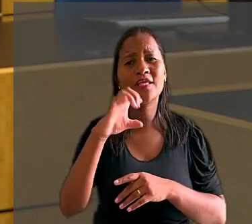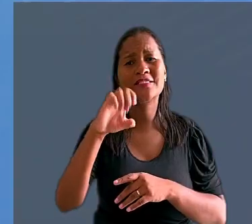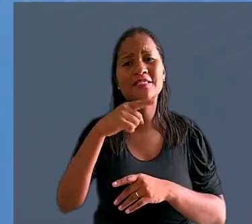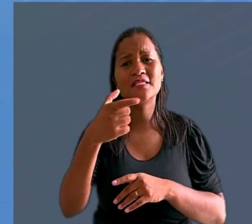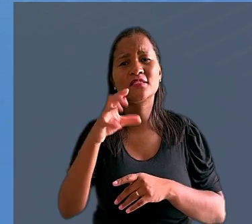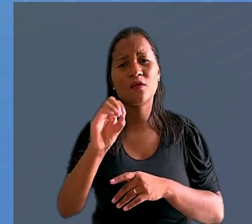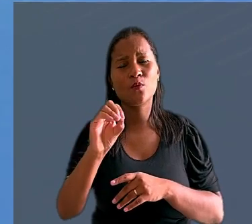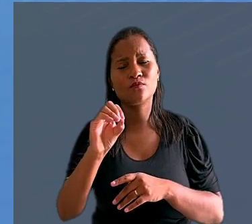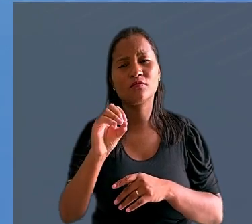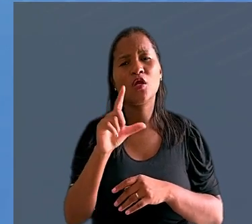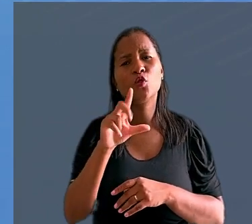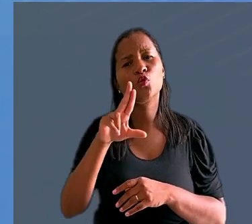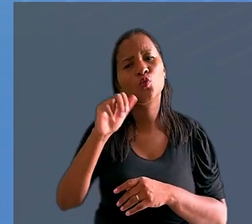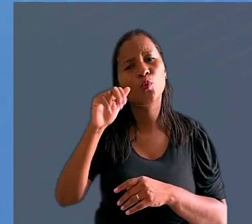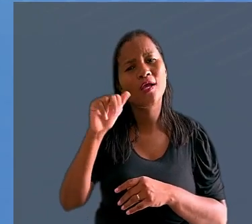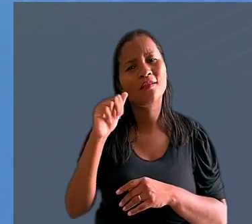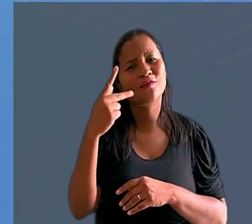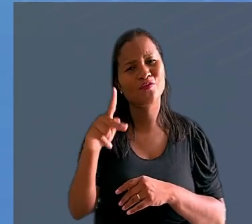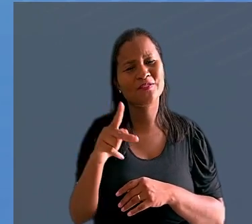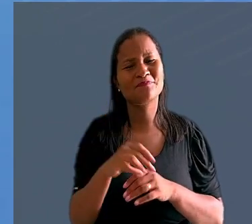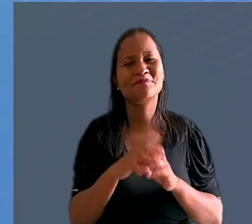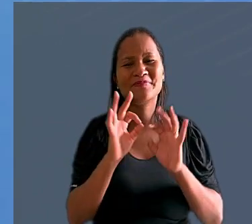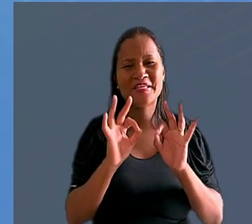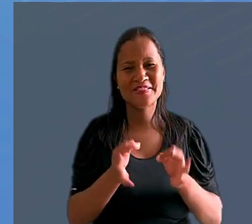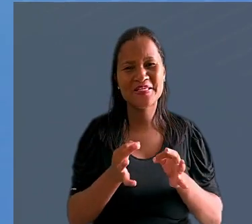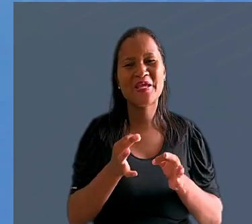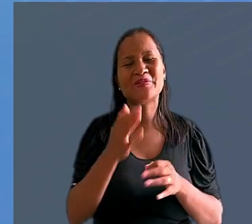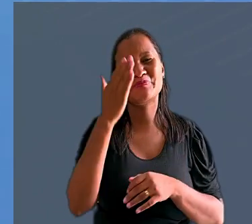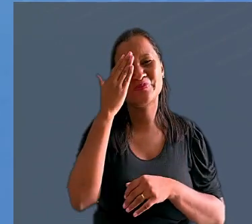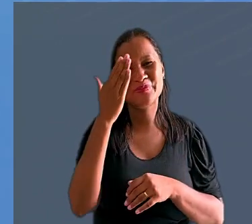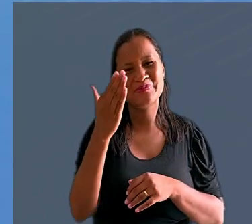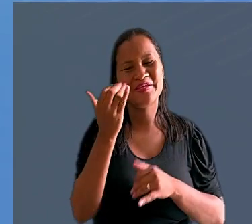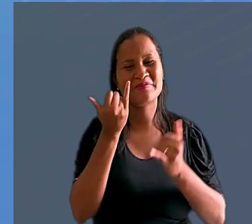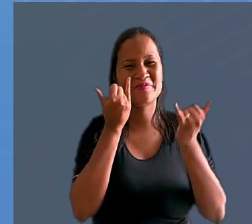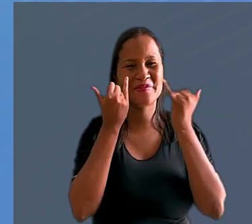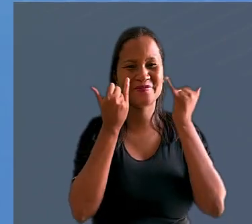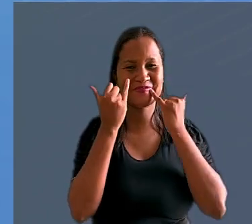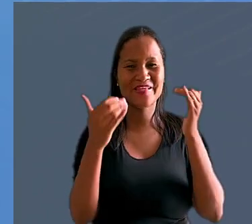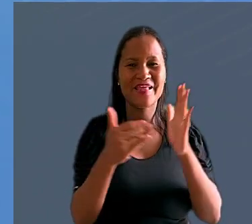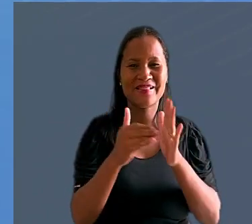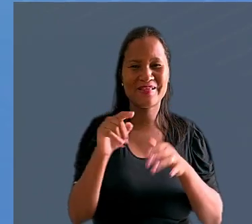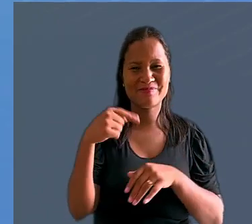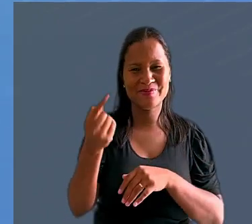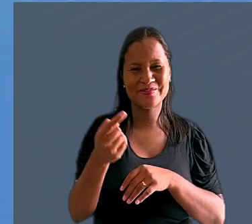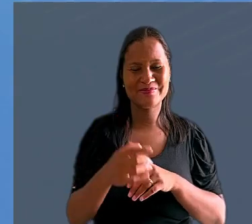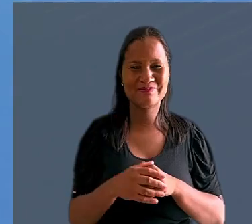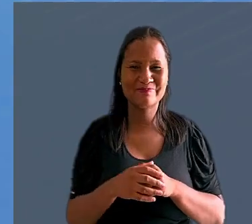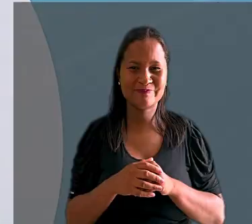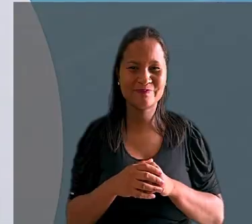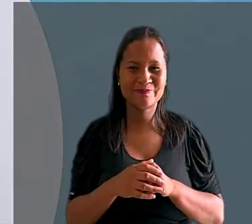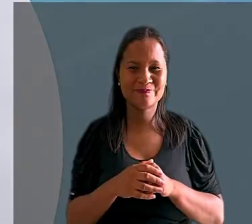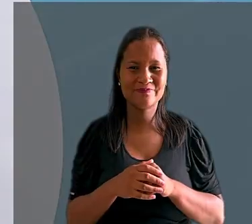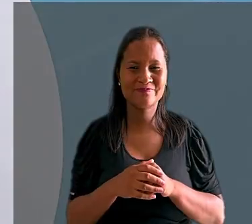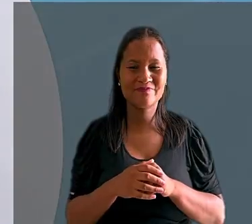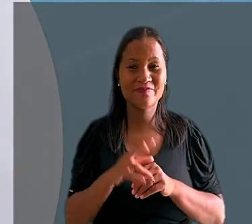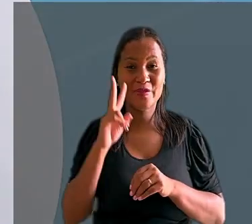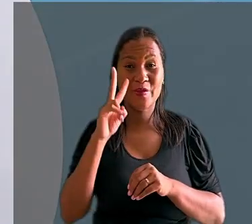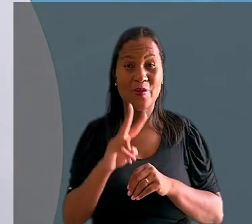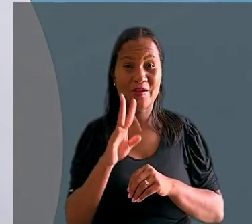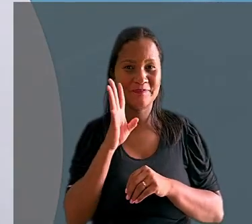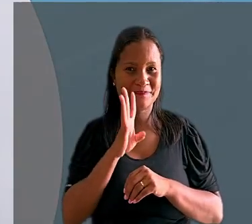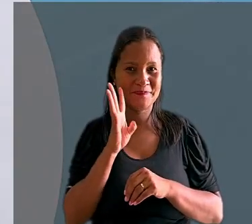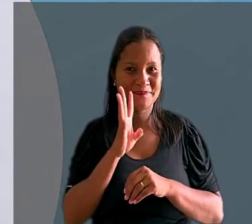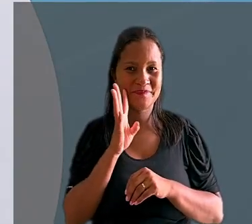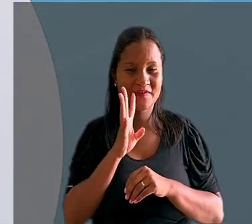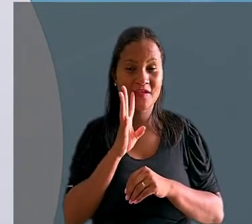exceção. Luana, é com você. Tá certo, Rafael. Muito obrigada pelas informações e até a próxima. E olha